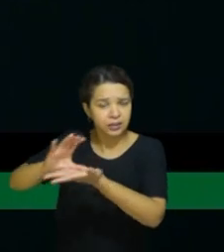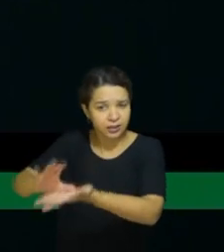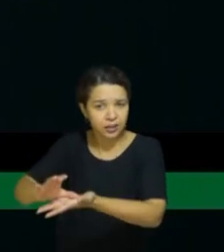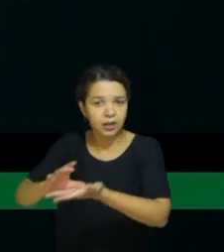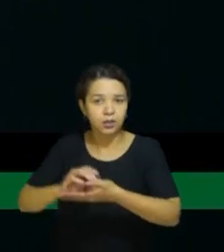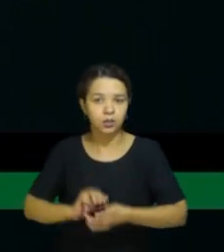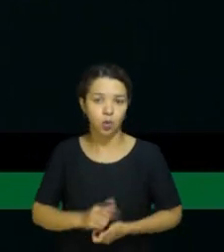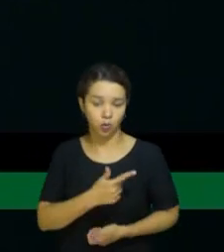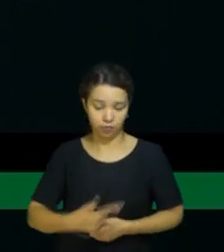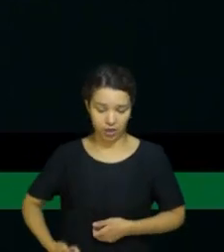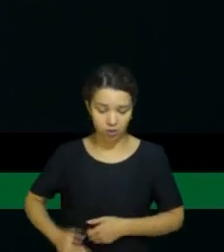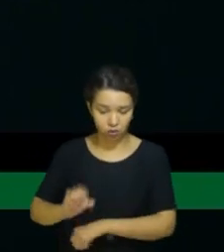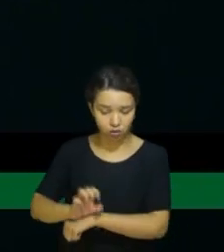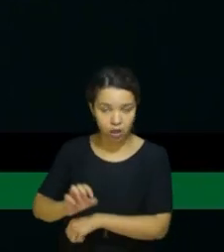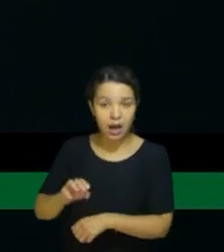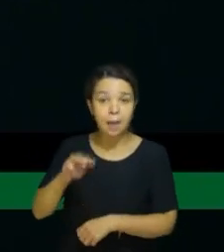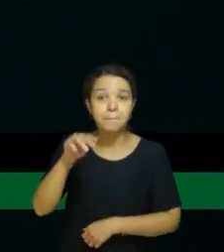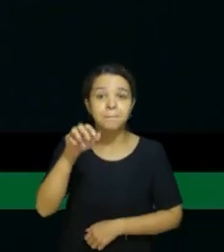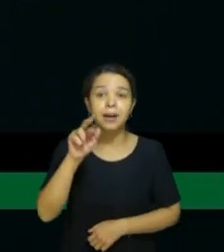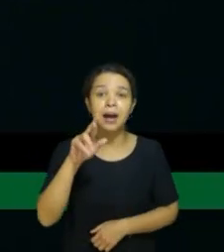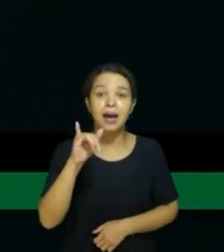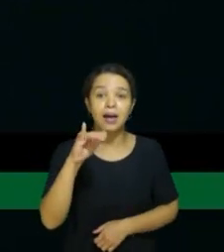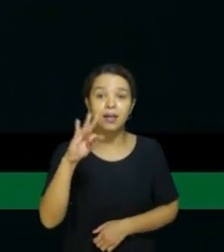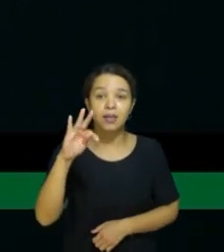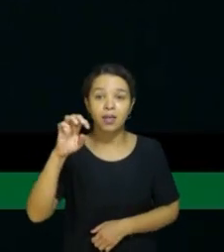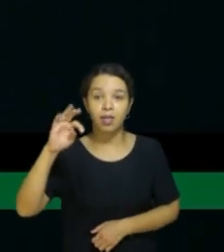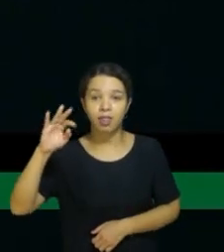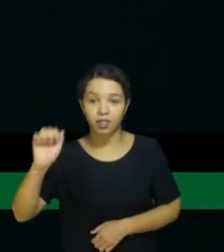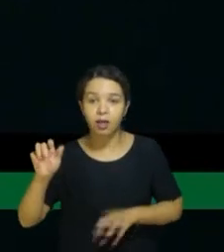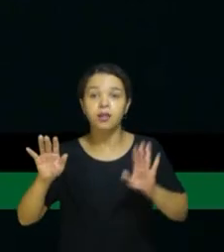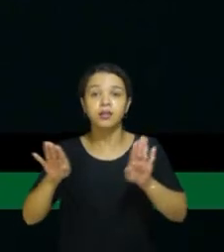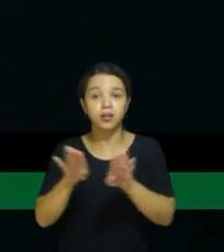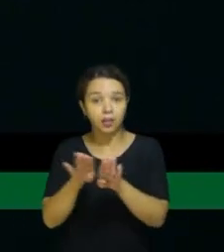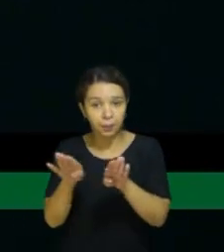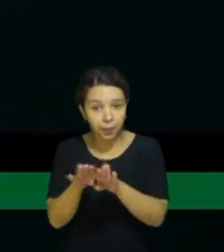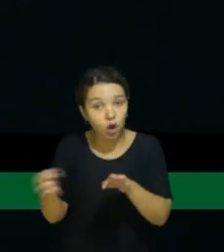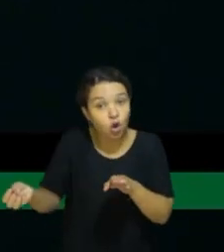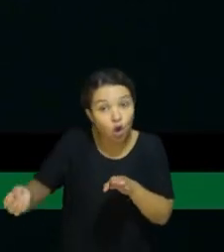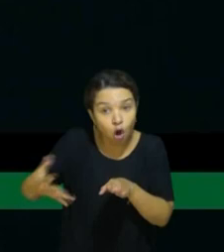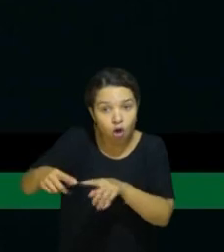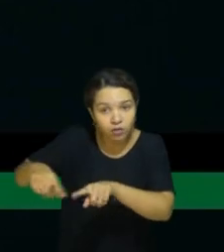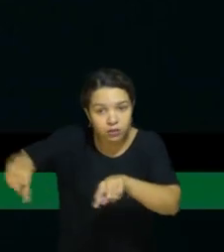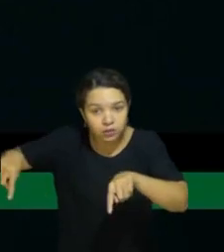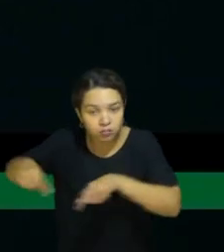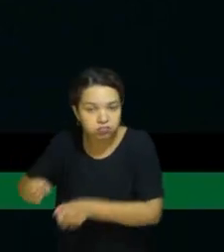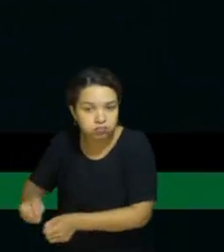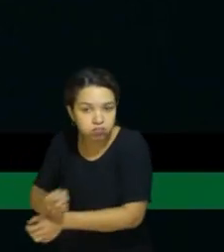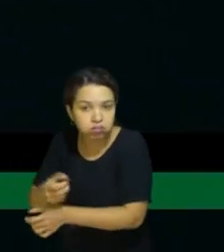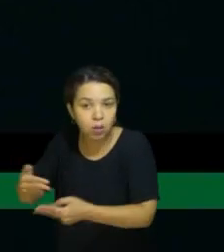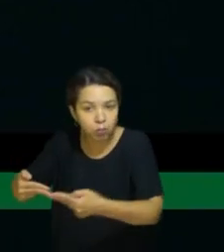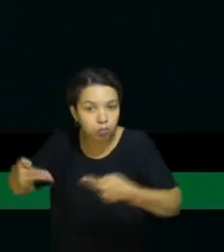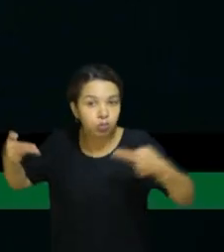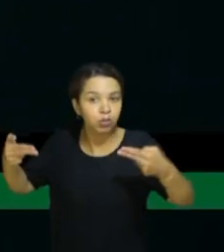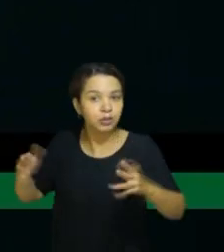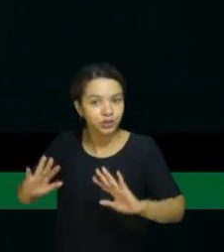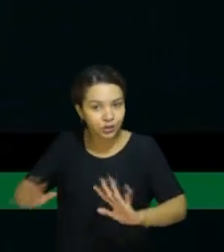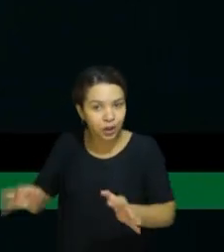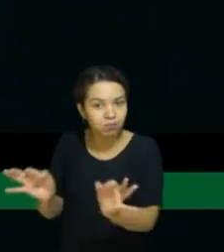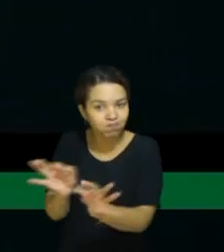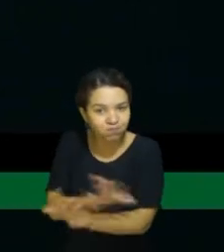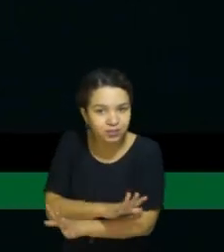Estado o Marieta k borus que recentemente teve a ala nova e inaugurada e entregue com